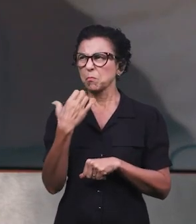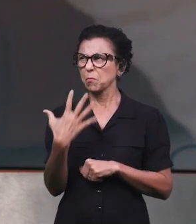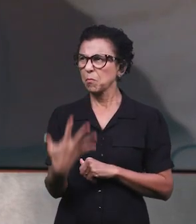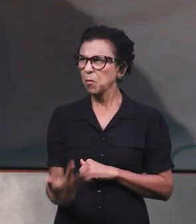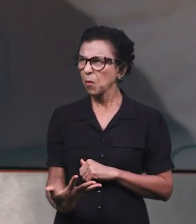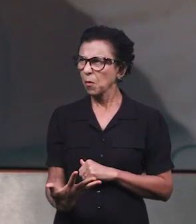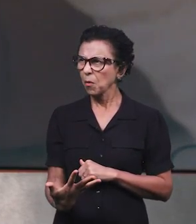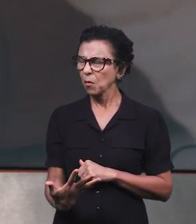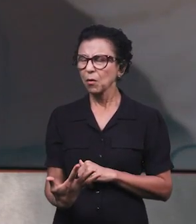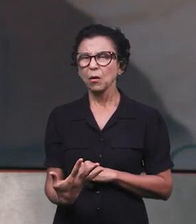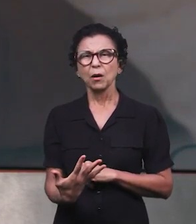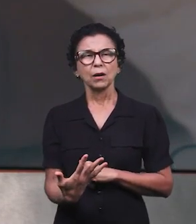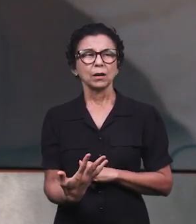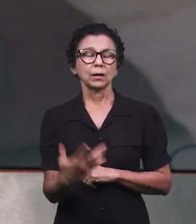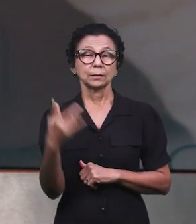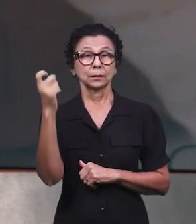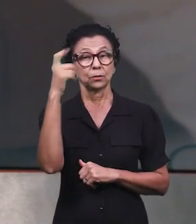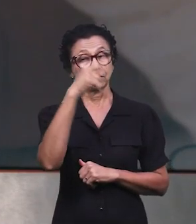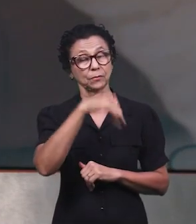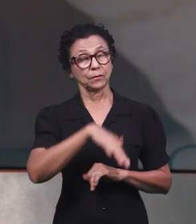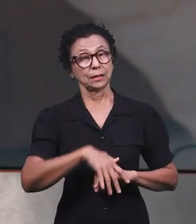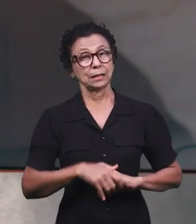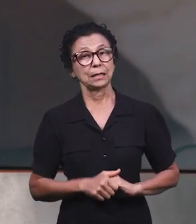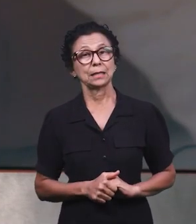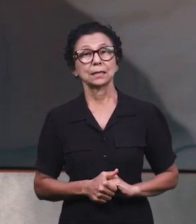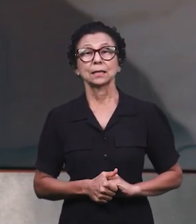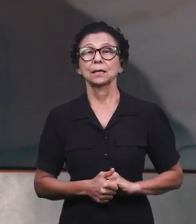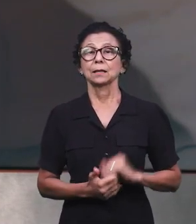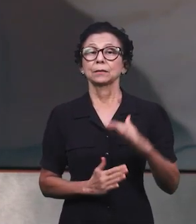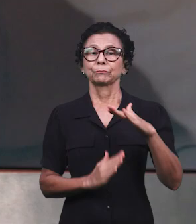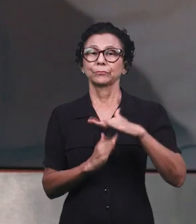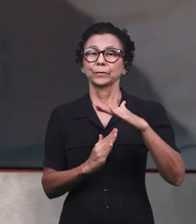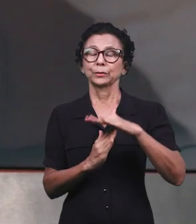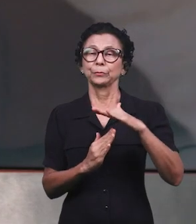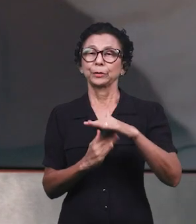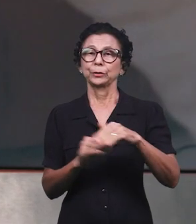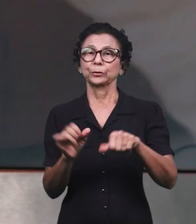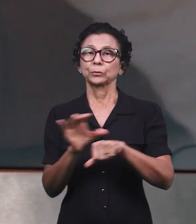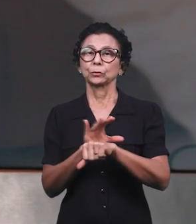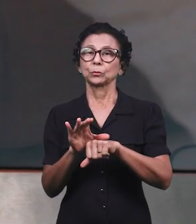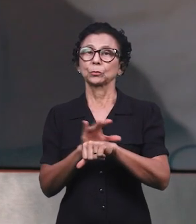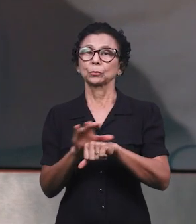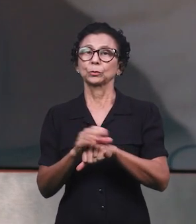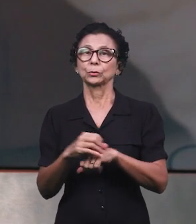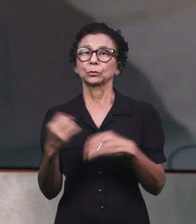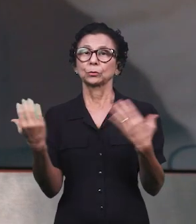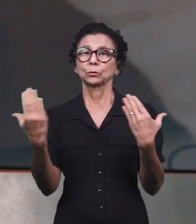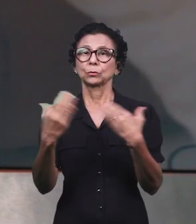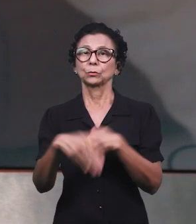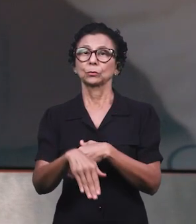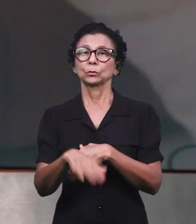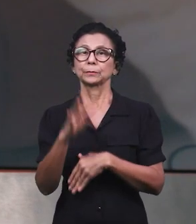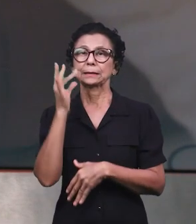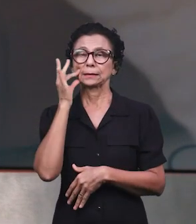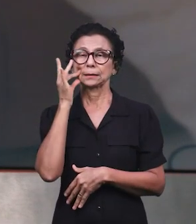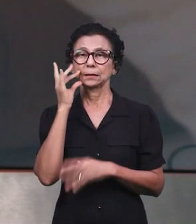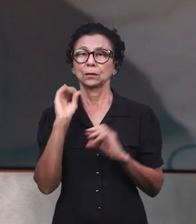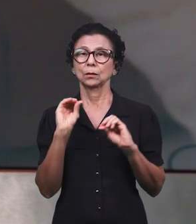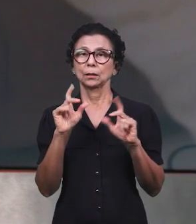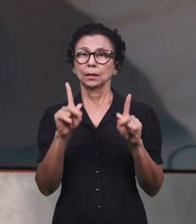de cursos hoje, ela é mais limitada quando a gente fala de cursos presenciais, tudo